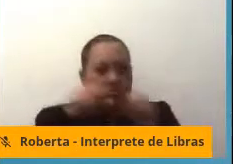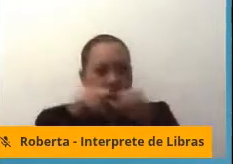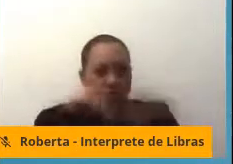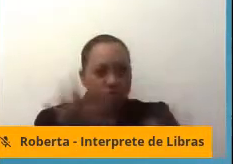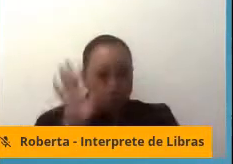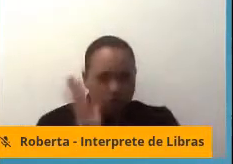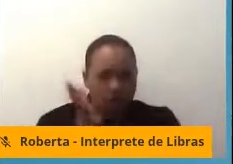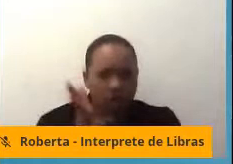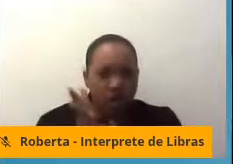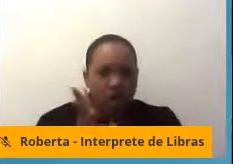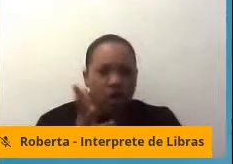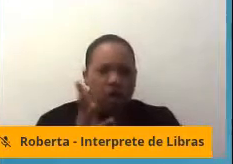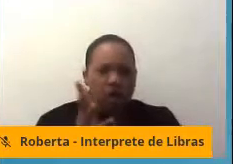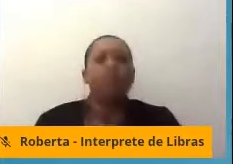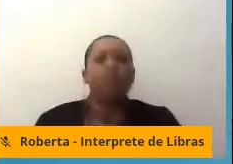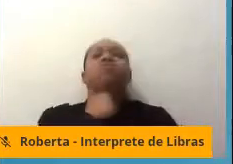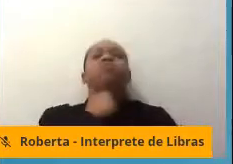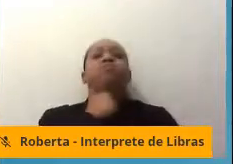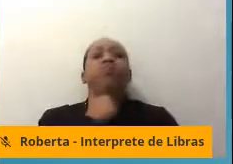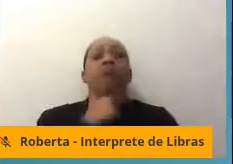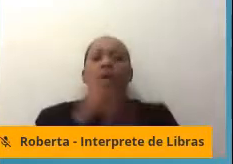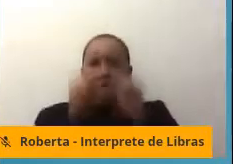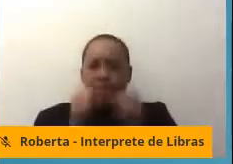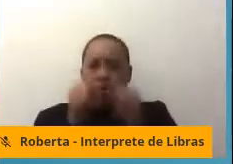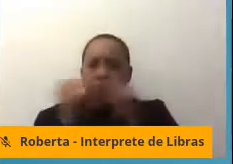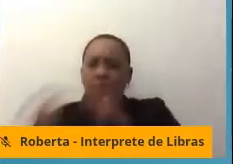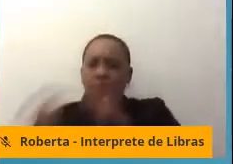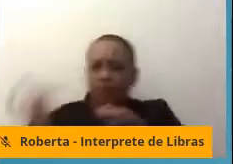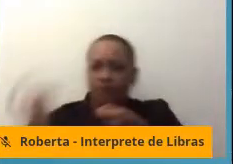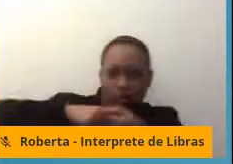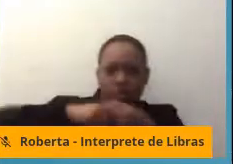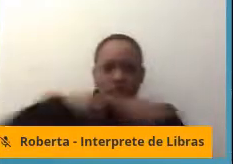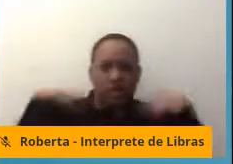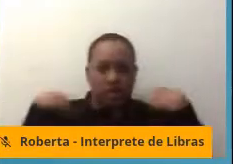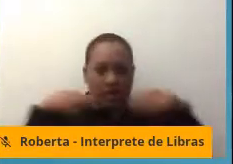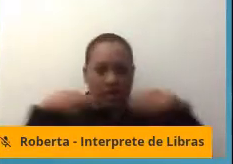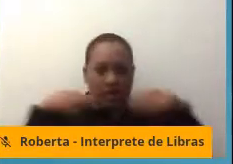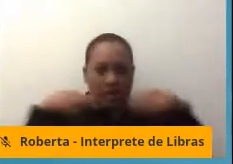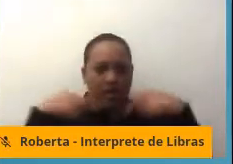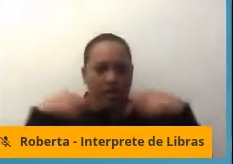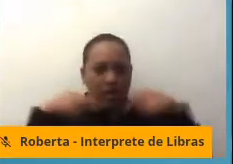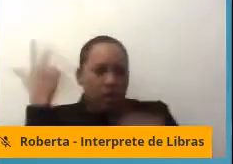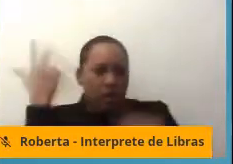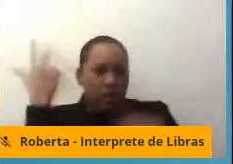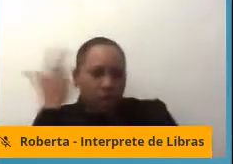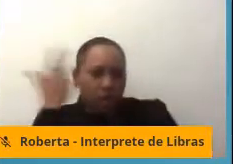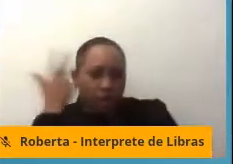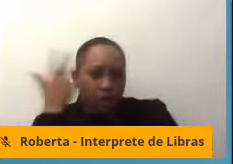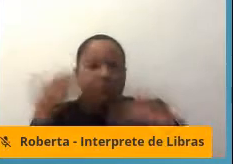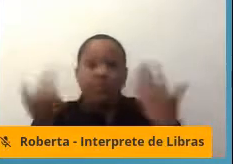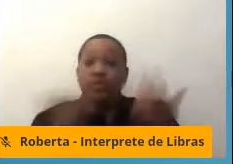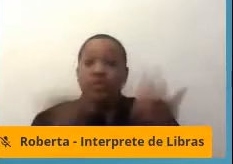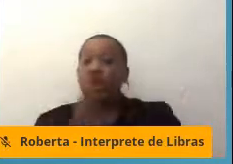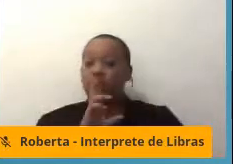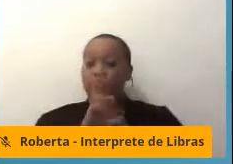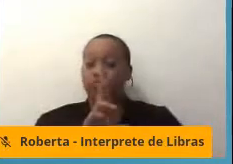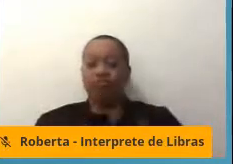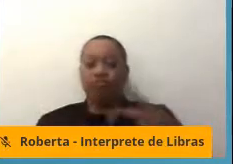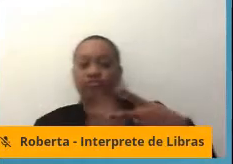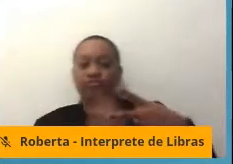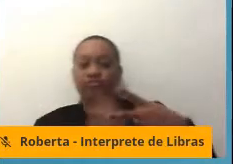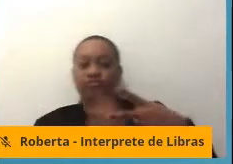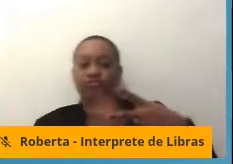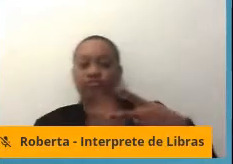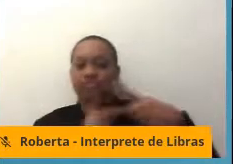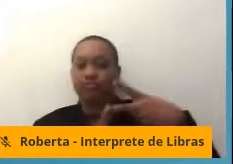é a resposta que eu digo? Bom, a gente tem dois ingredientes para falar sobre isso. Um é a gente pode olhar para os países que